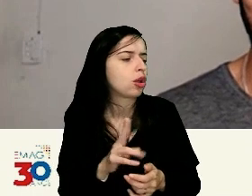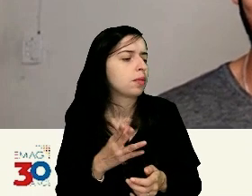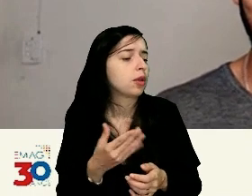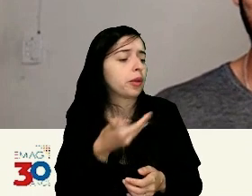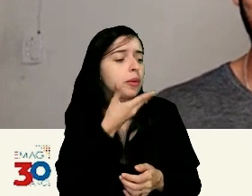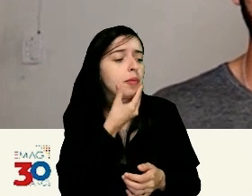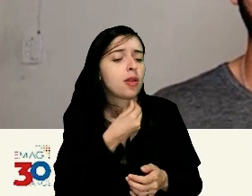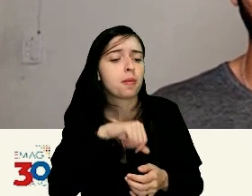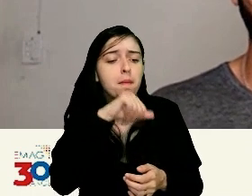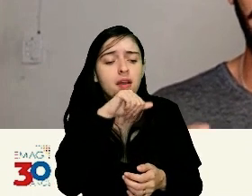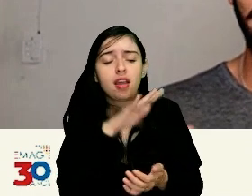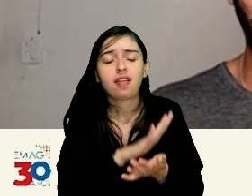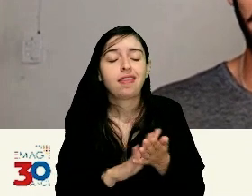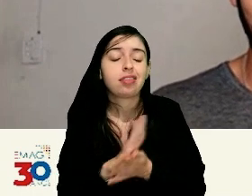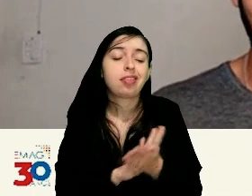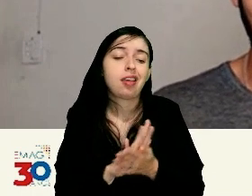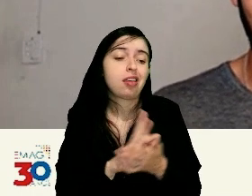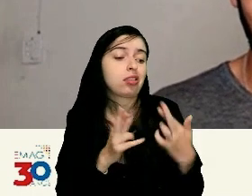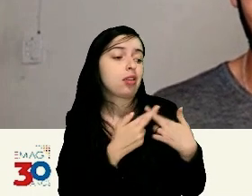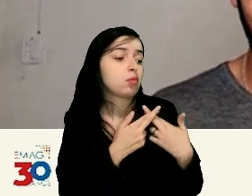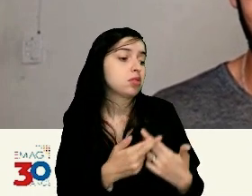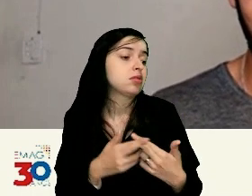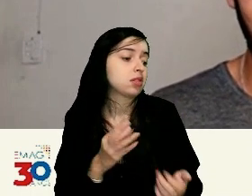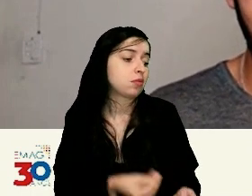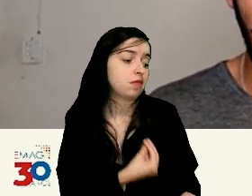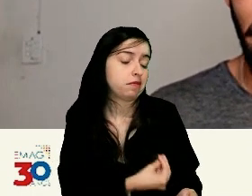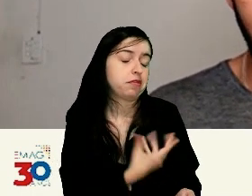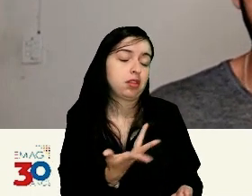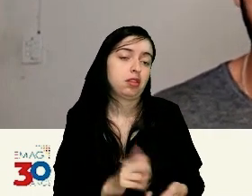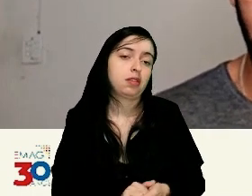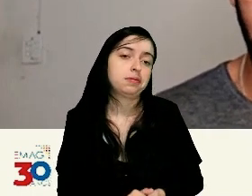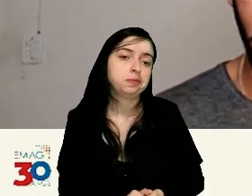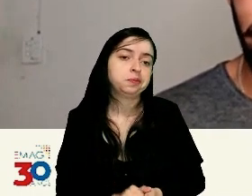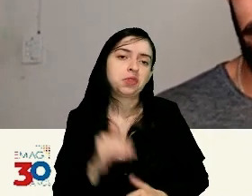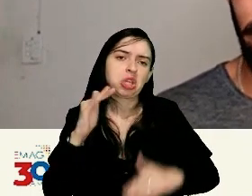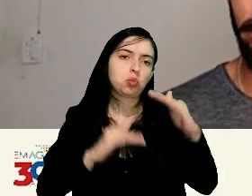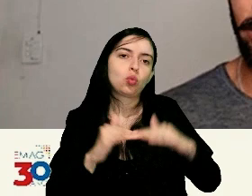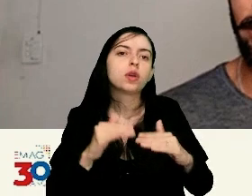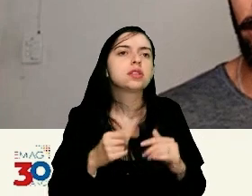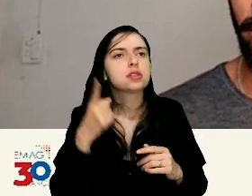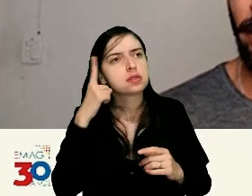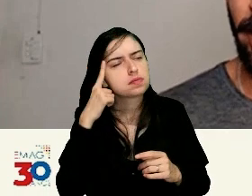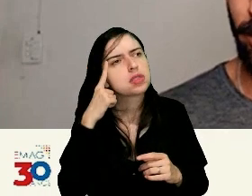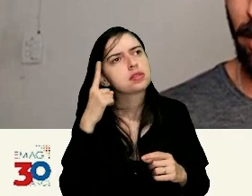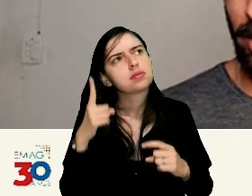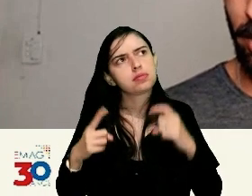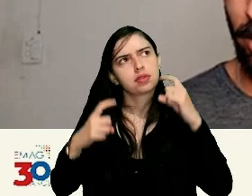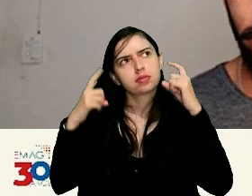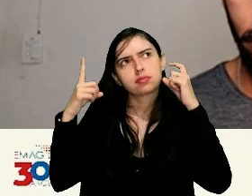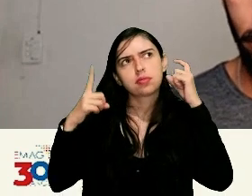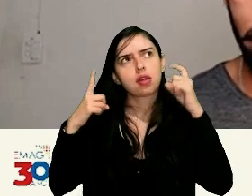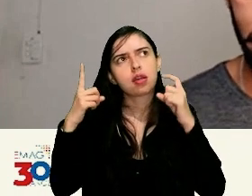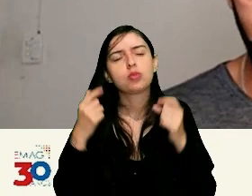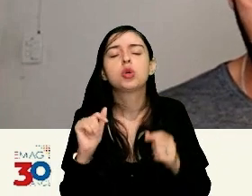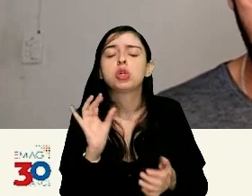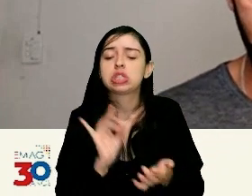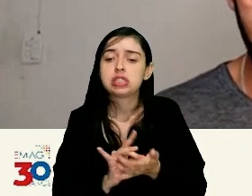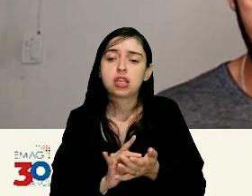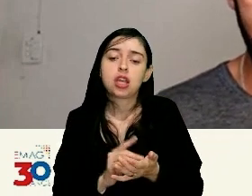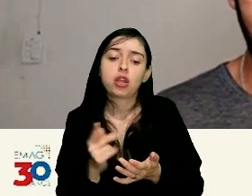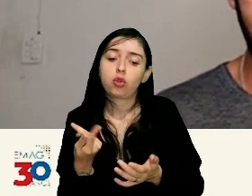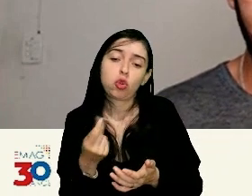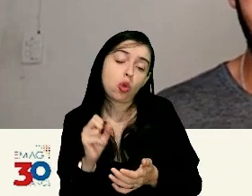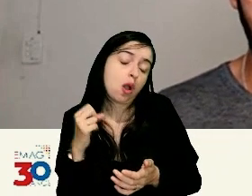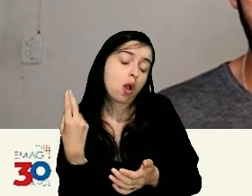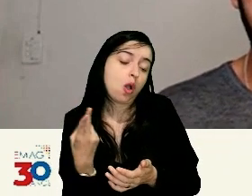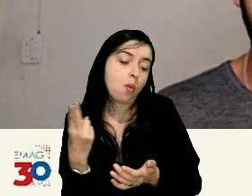vida, né? Então, são algumas coisas que cabem reflexões, na verdade, né? Não existe certo e errado. E eu acho que só essa que você falou